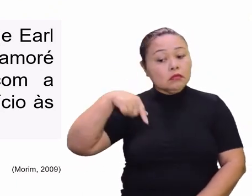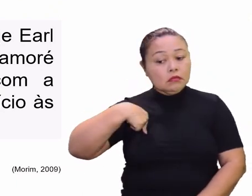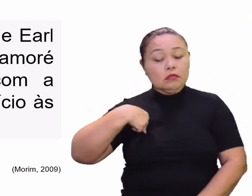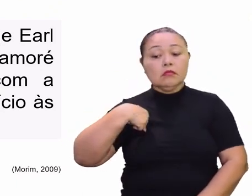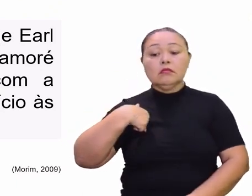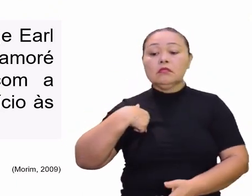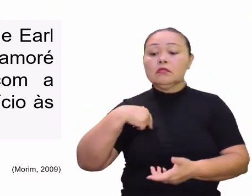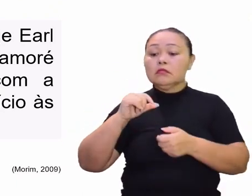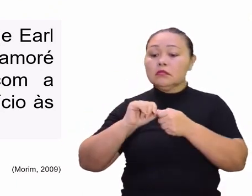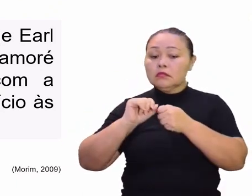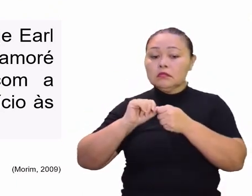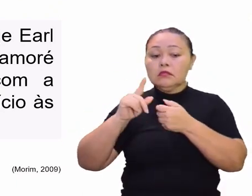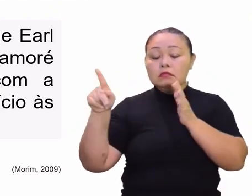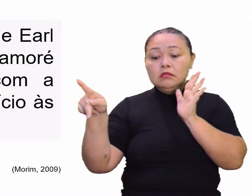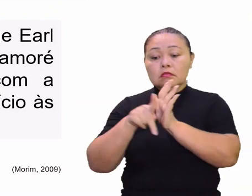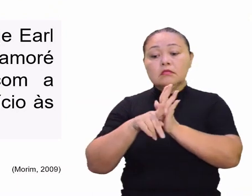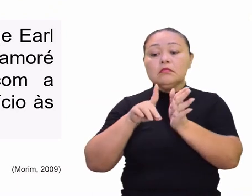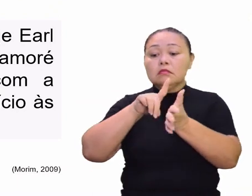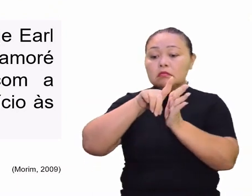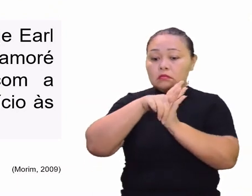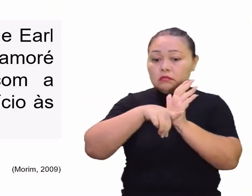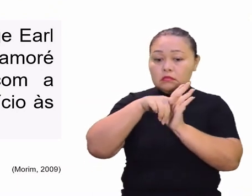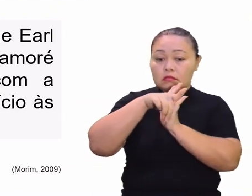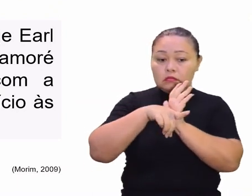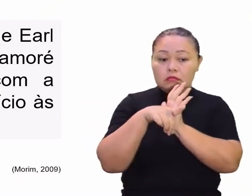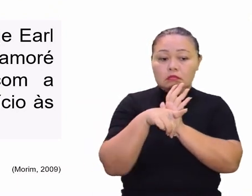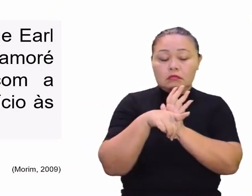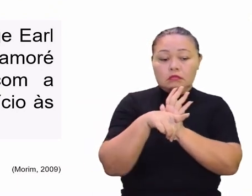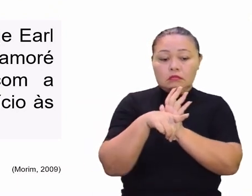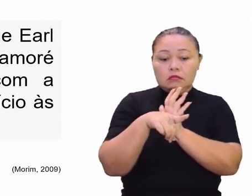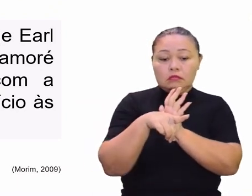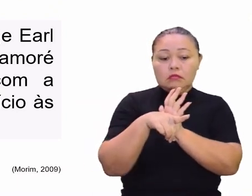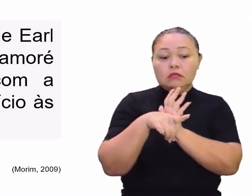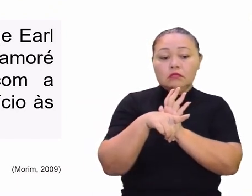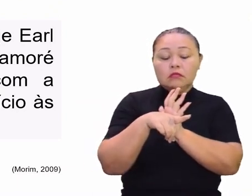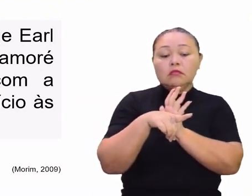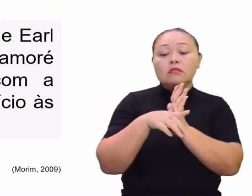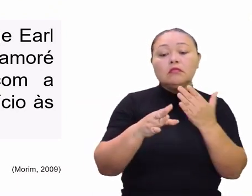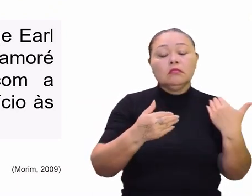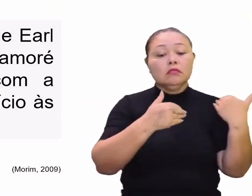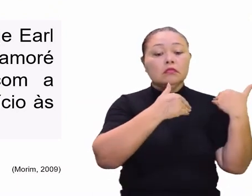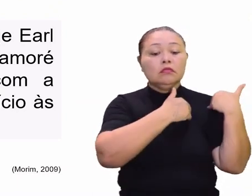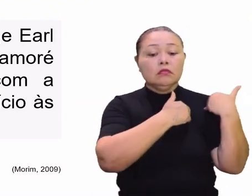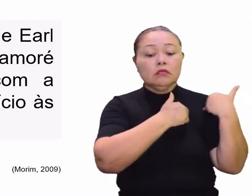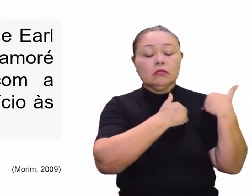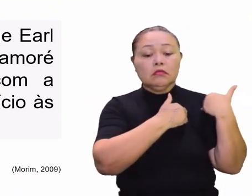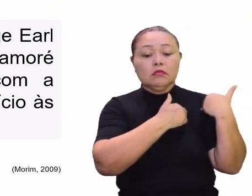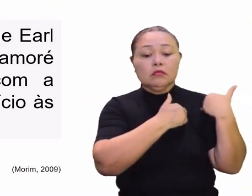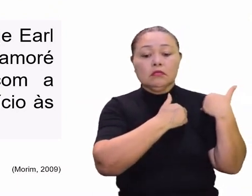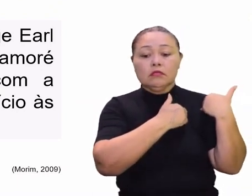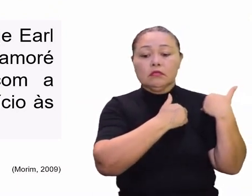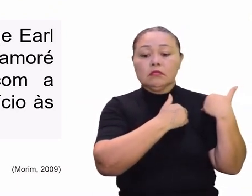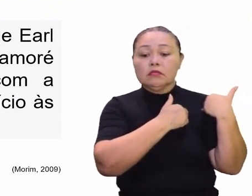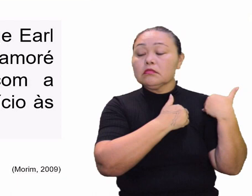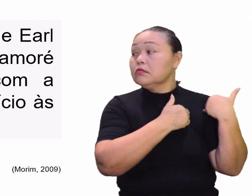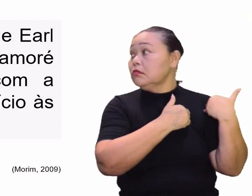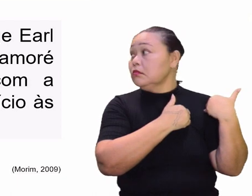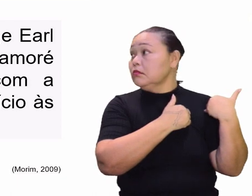ferroviária. Beleza? Então, a companhia ferroviária que ficou responsável aí pelo